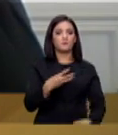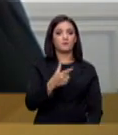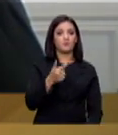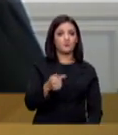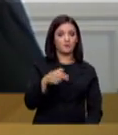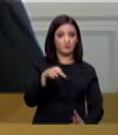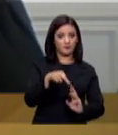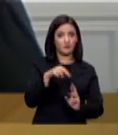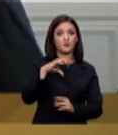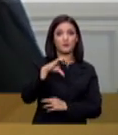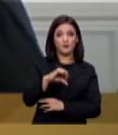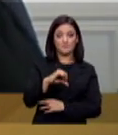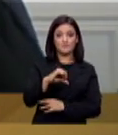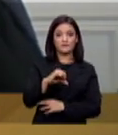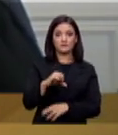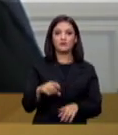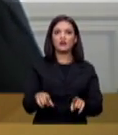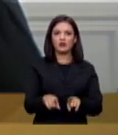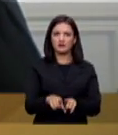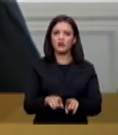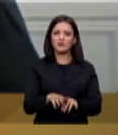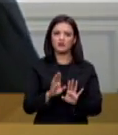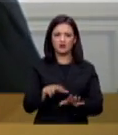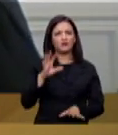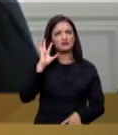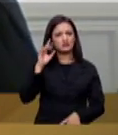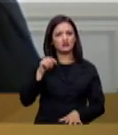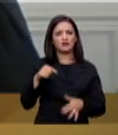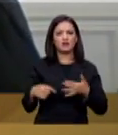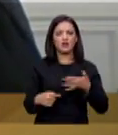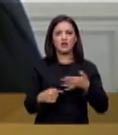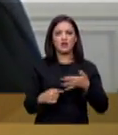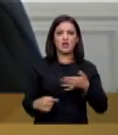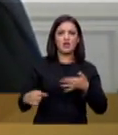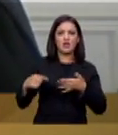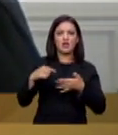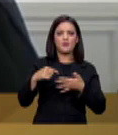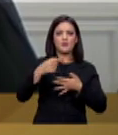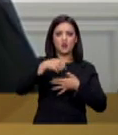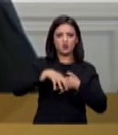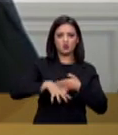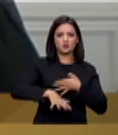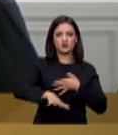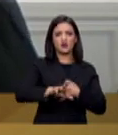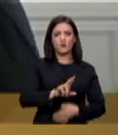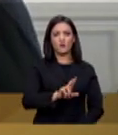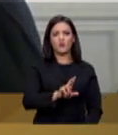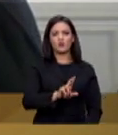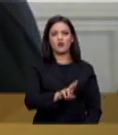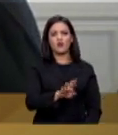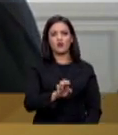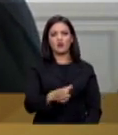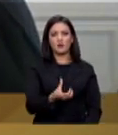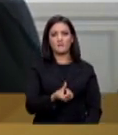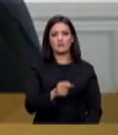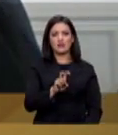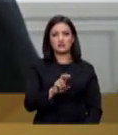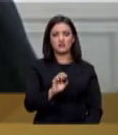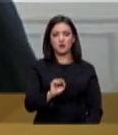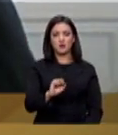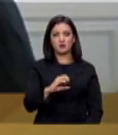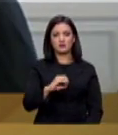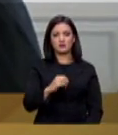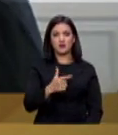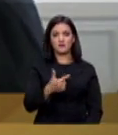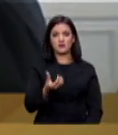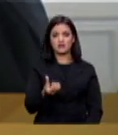que também foram definidos aqui na Corte, na repercussão, em repercussão geral, no RE658026,